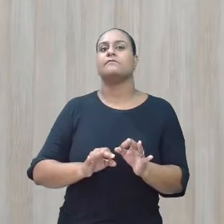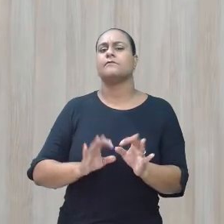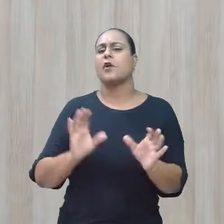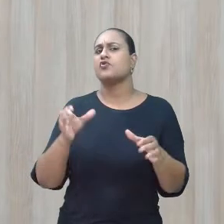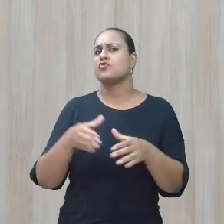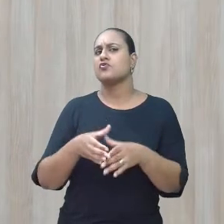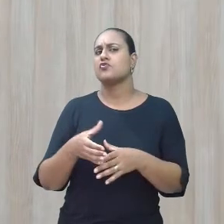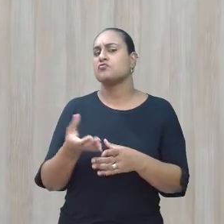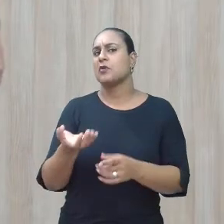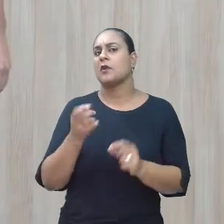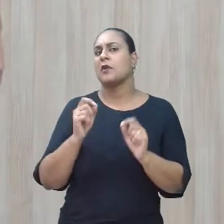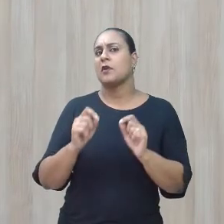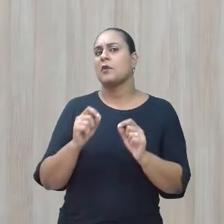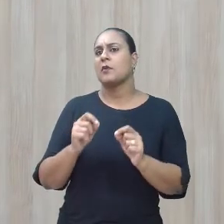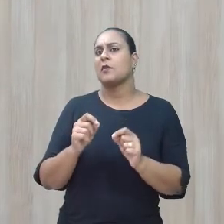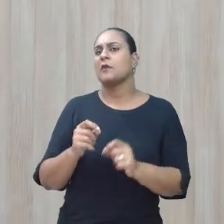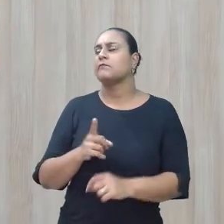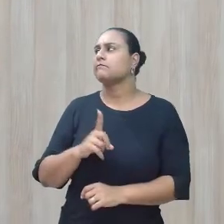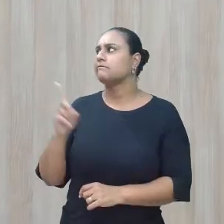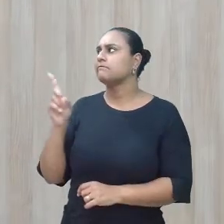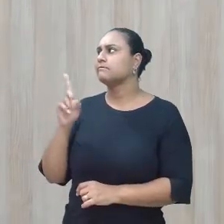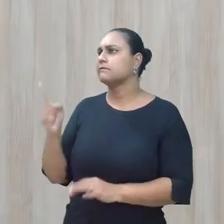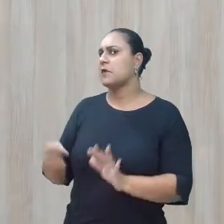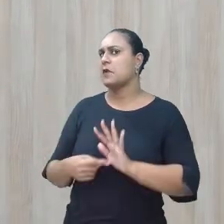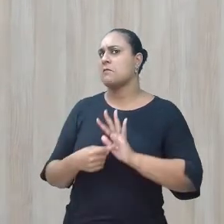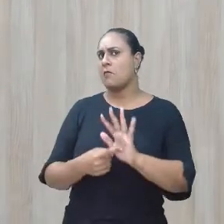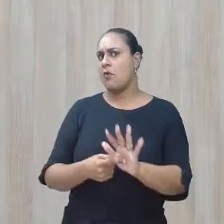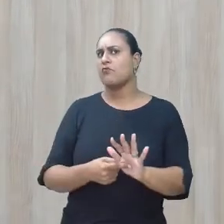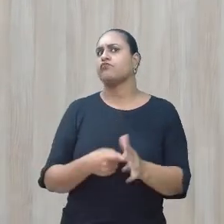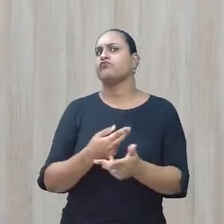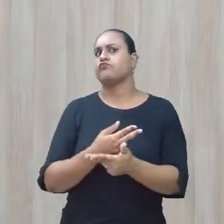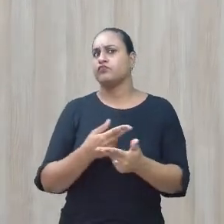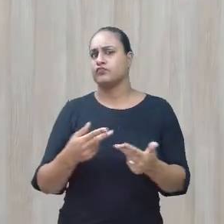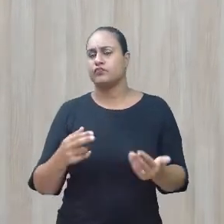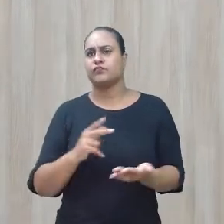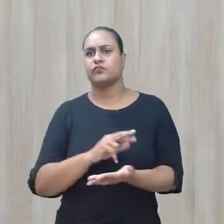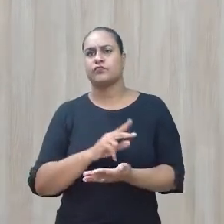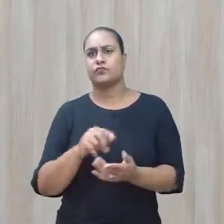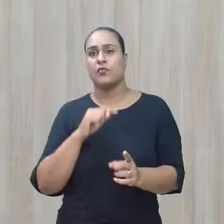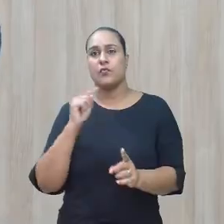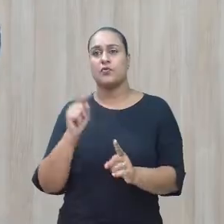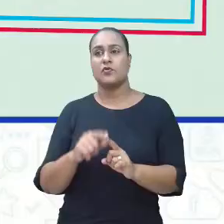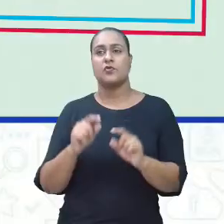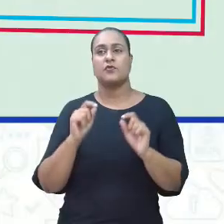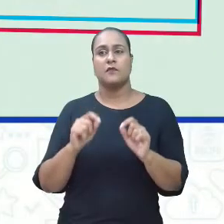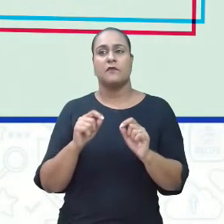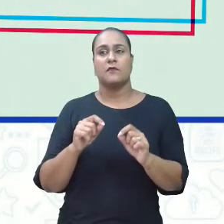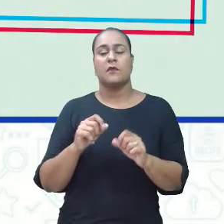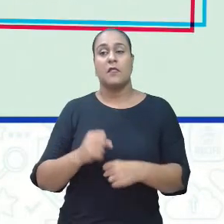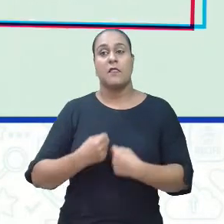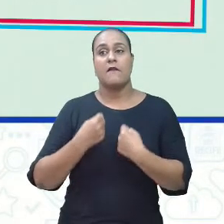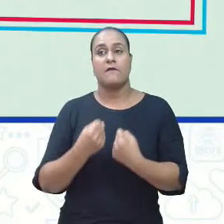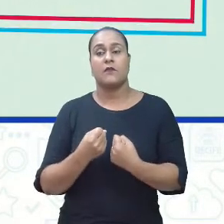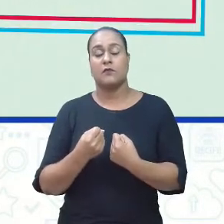Esse termo restaurador, ele já indica muita coisa, porque o objetivo deles era justamente esse, ó. Defendia o retorno do Dom Pedro